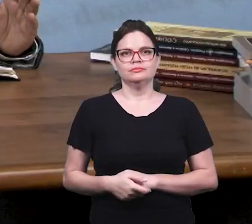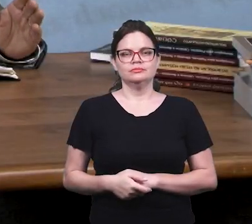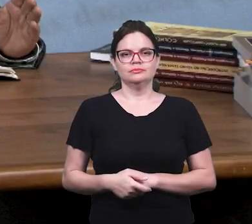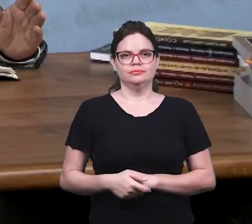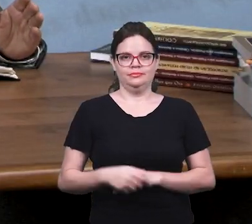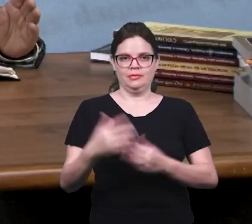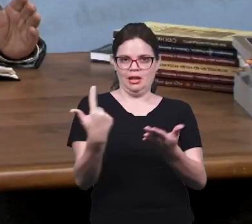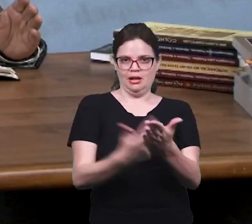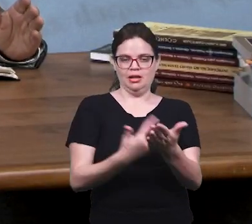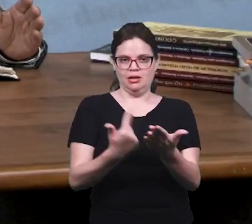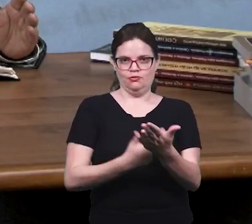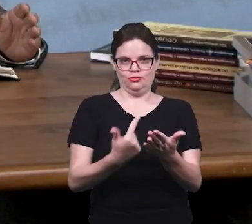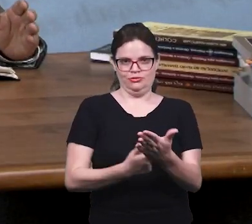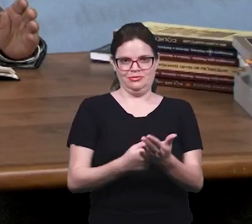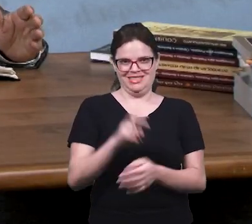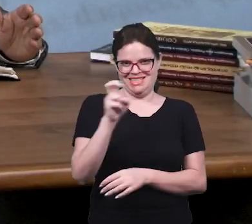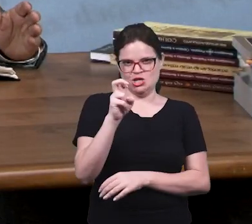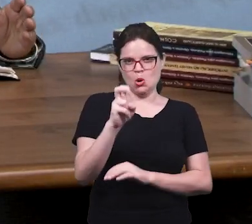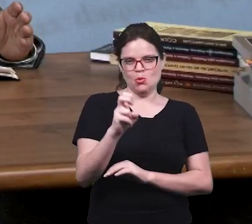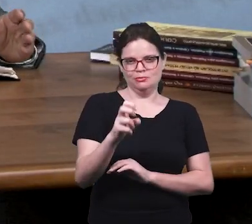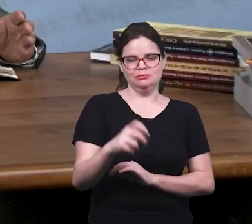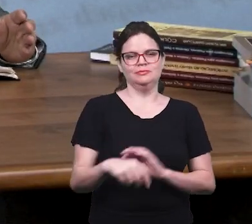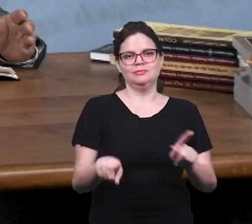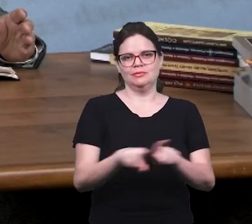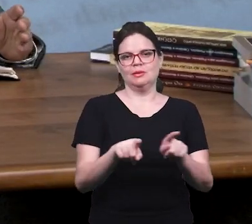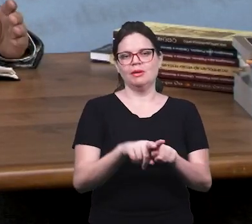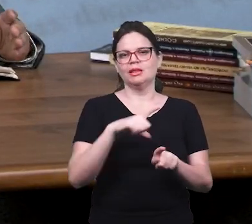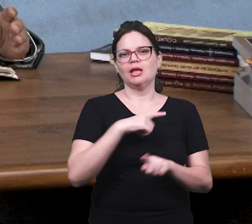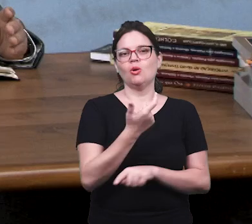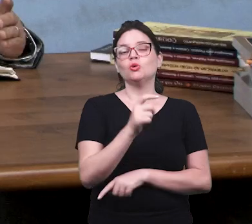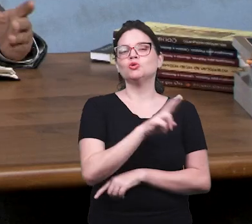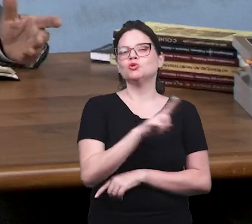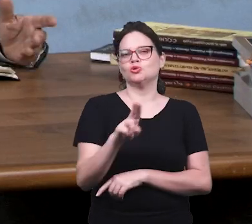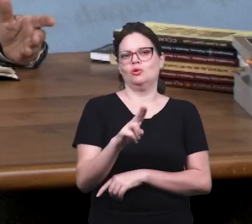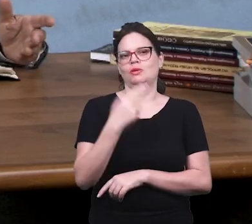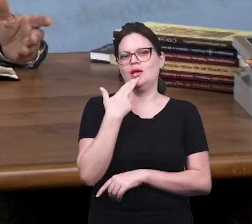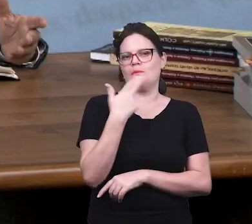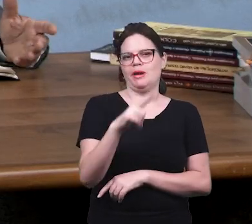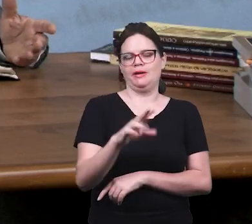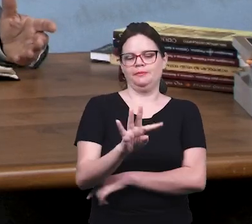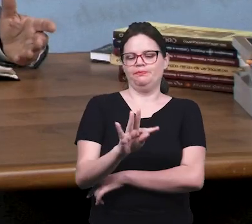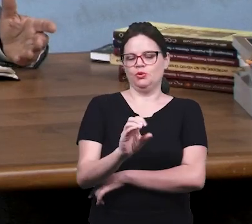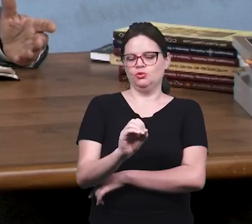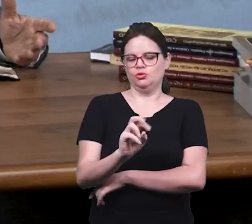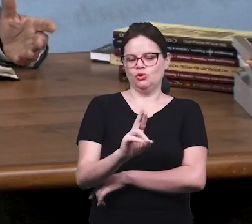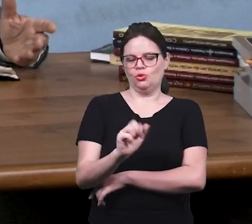Esses livros são também chamados na Bíblia hebraica de Torá, que significa ensino em